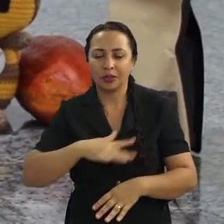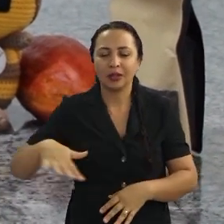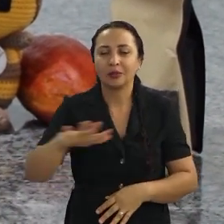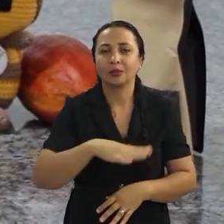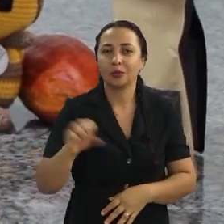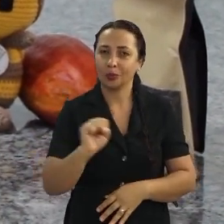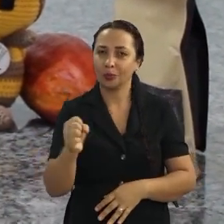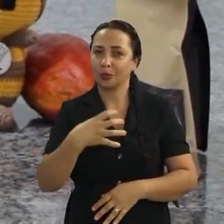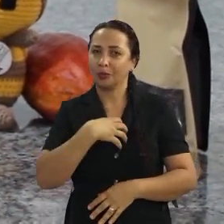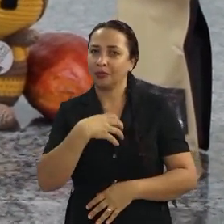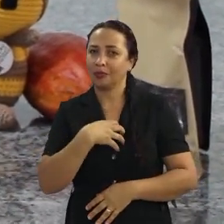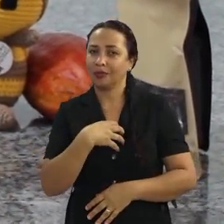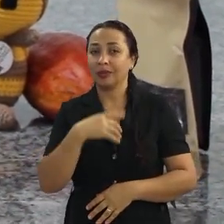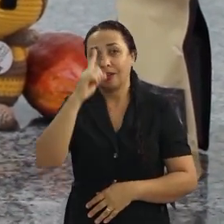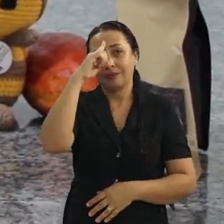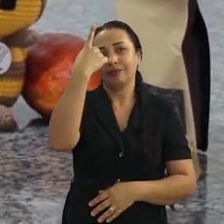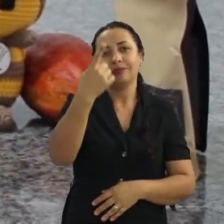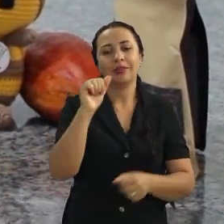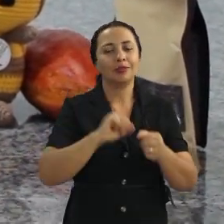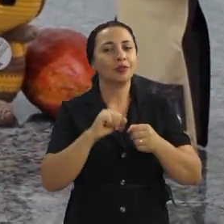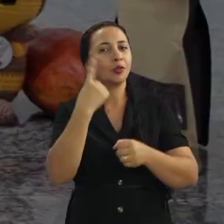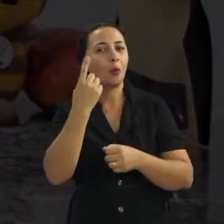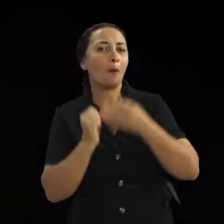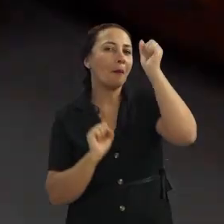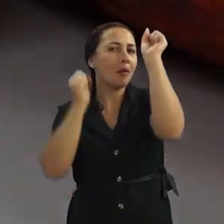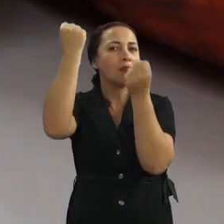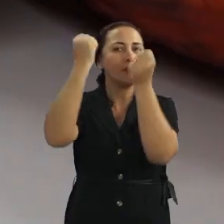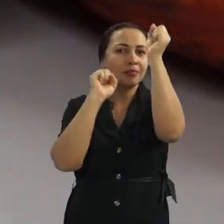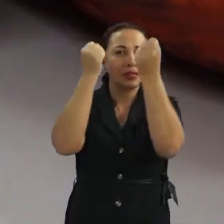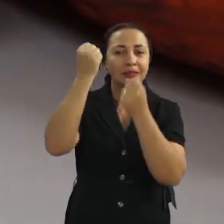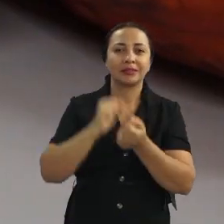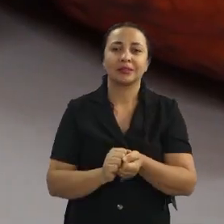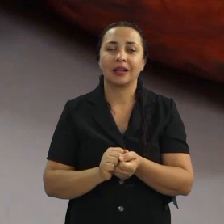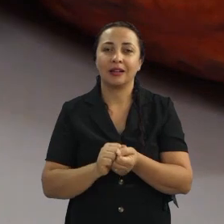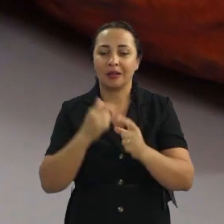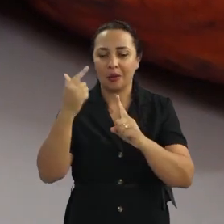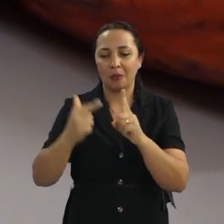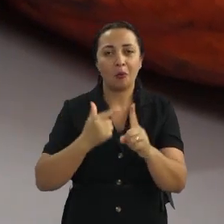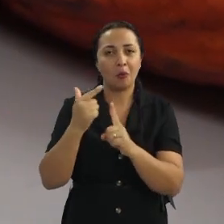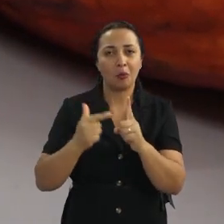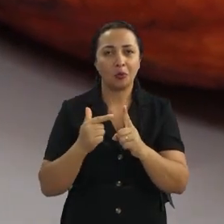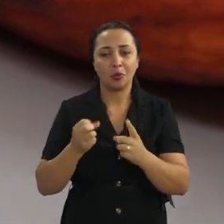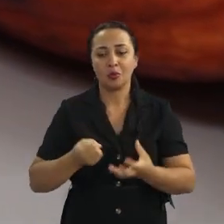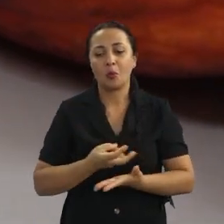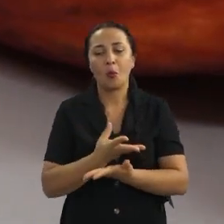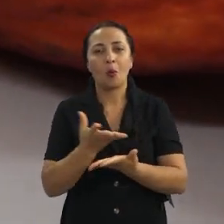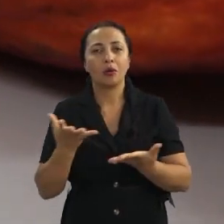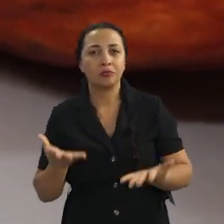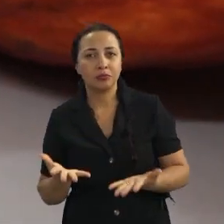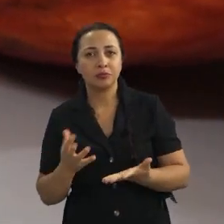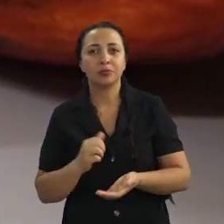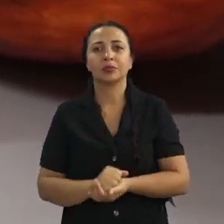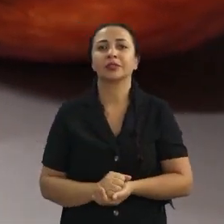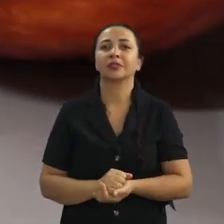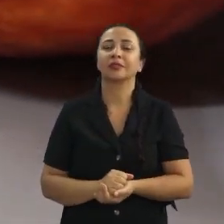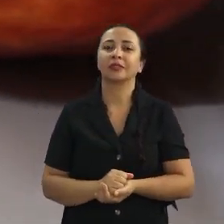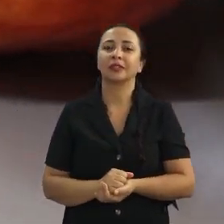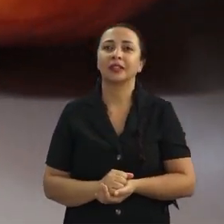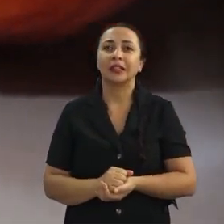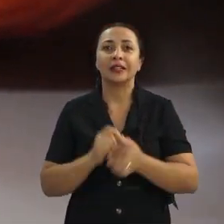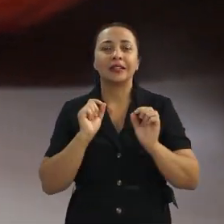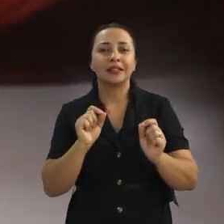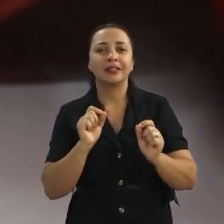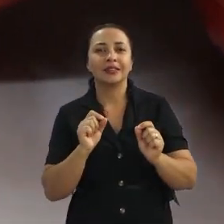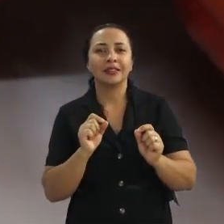do nosso território litoral sul baiano então a ideia de fazer uma máquina que Produza uma quantidade